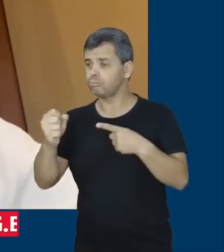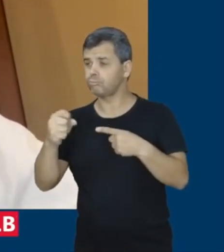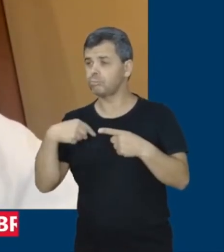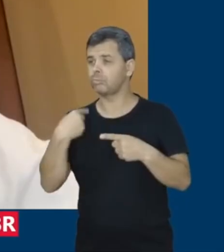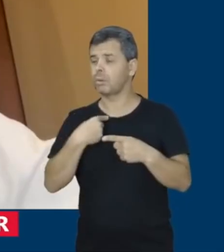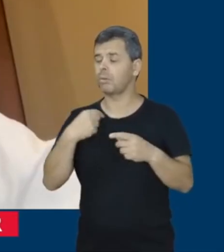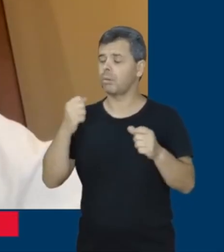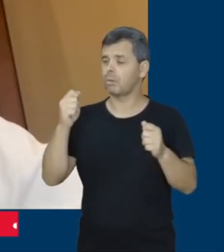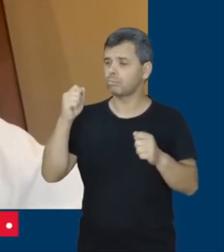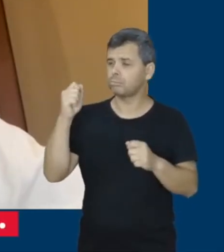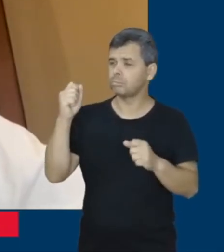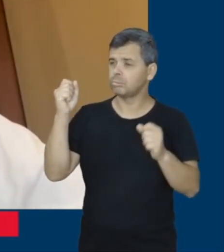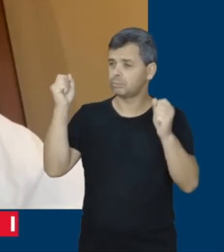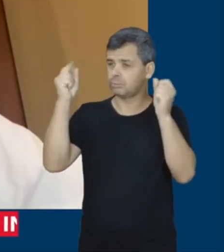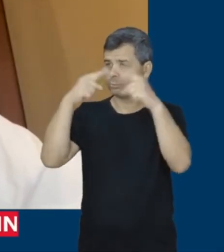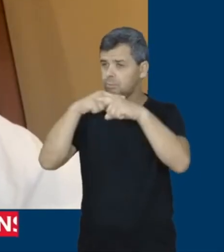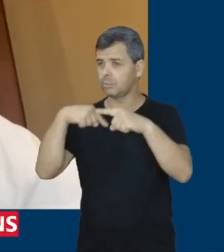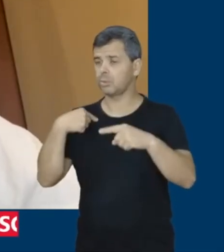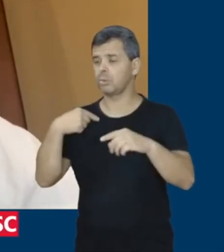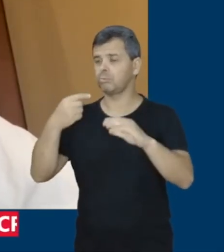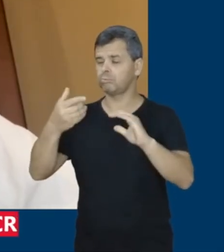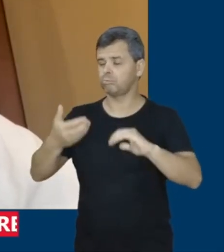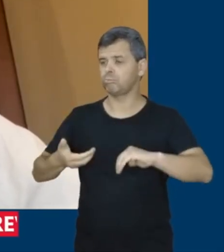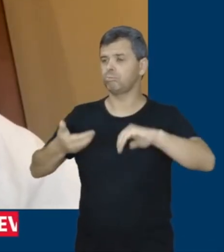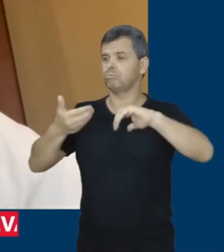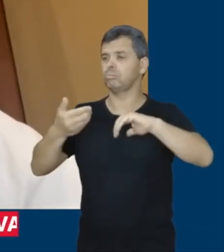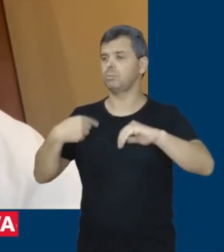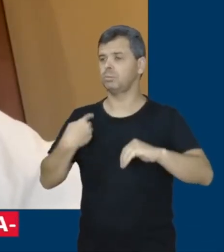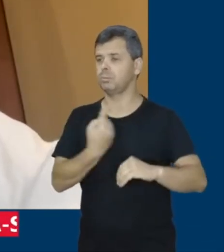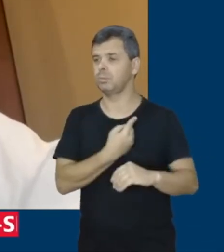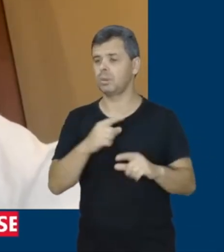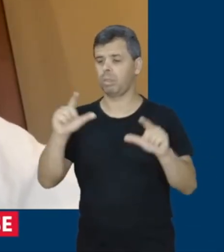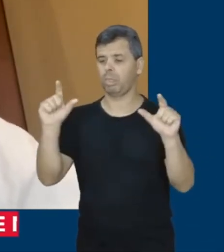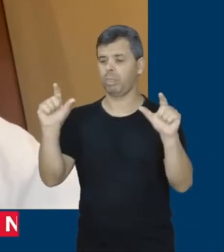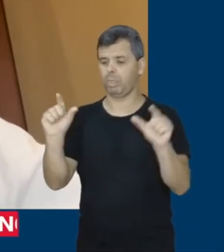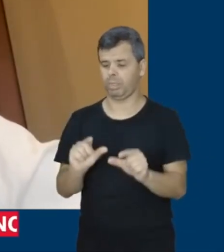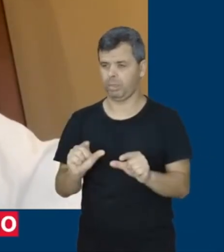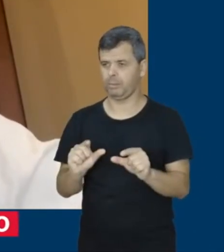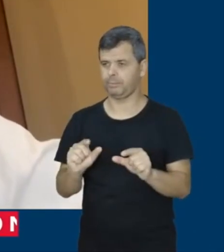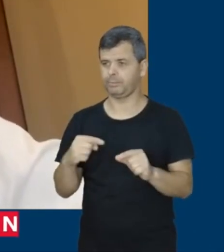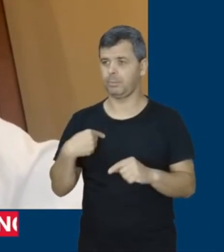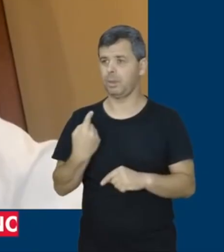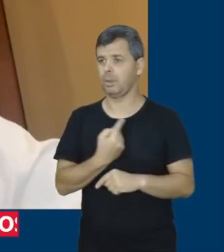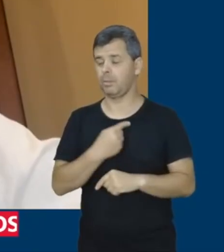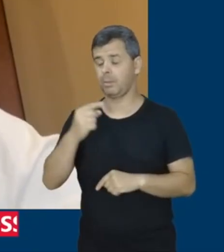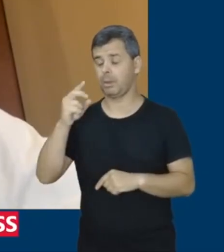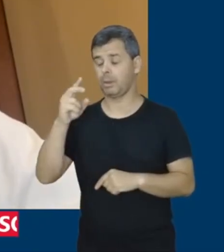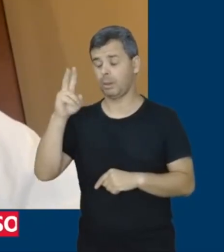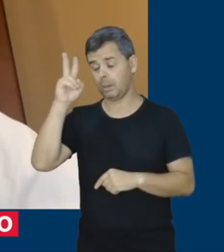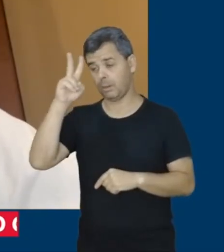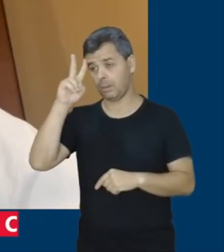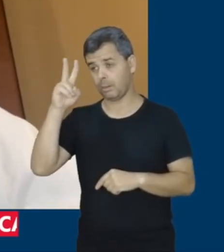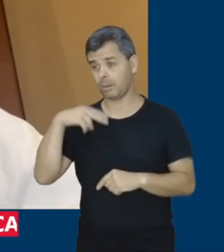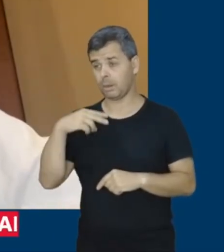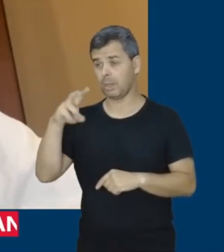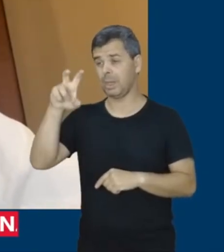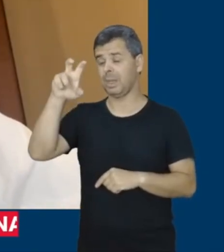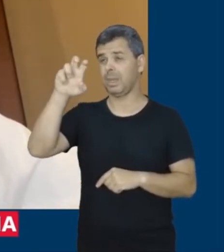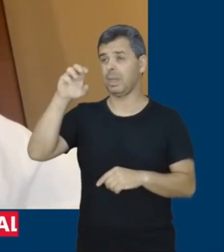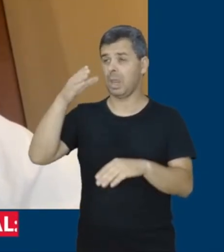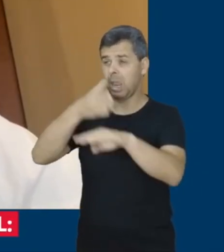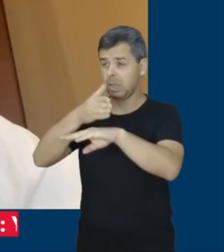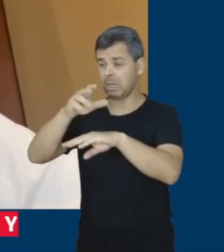de dificuldade que a gente tem num Congresso que nós somos minoria. Nós temos que sempre lembrar isso. Entre